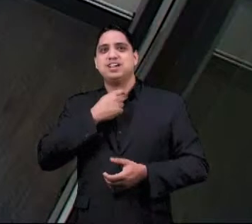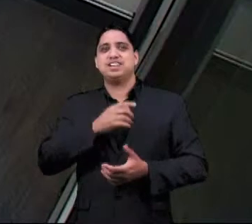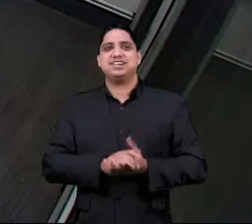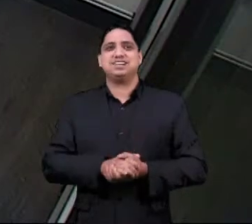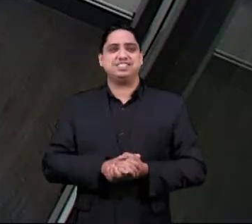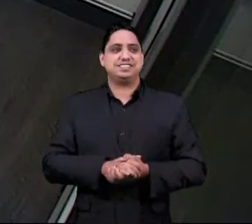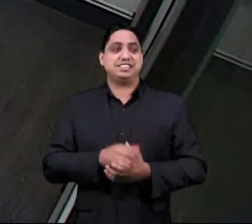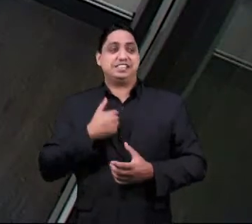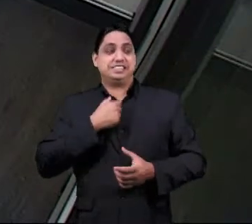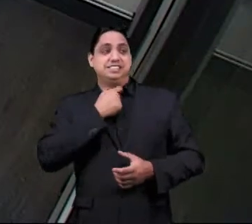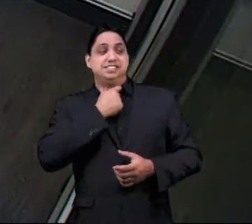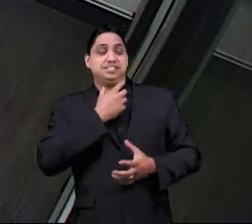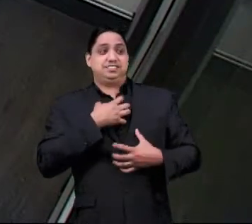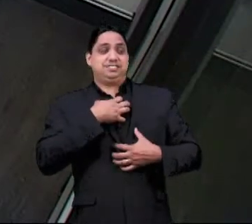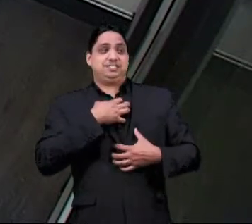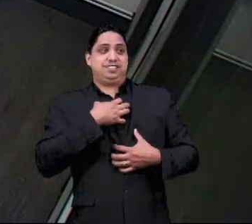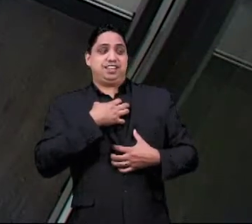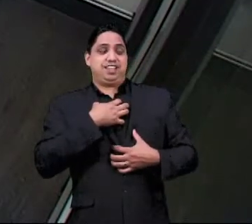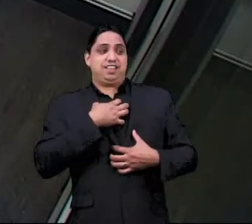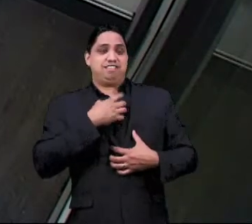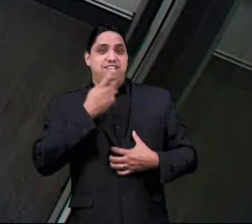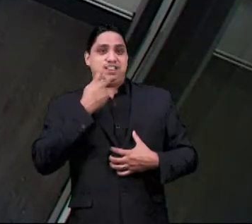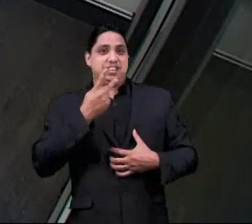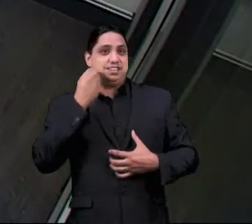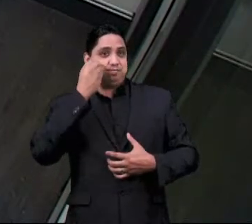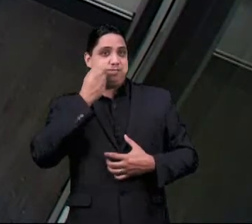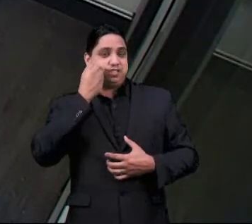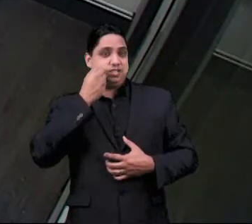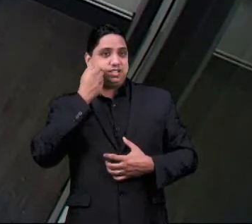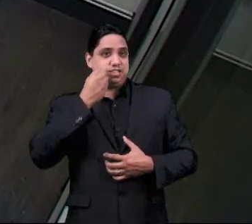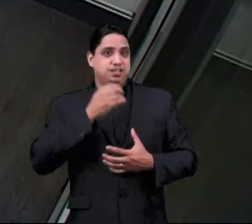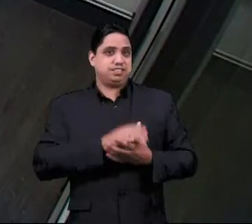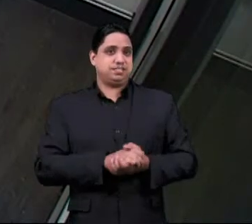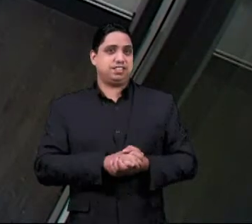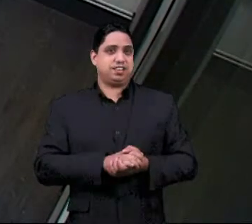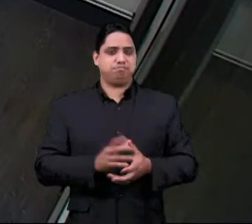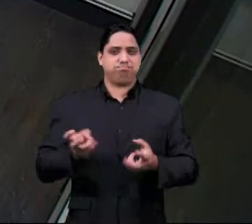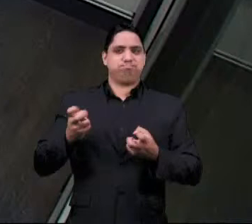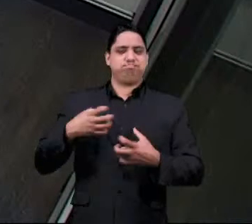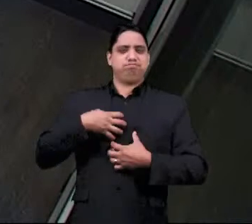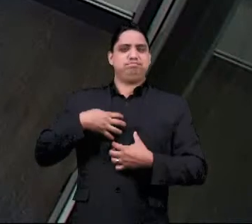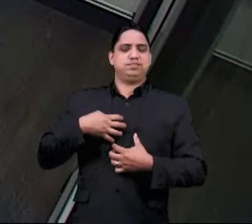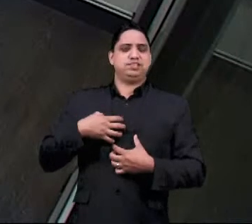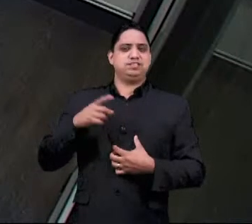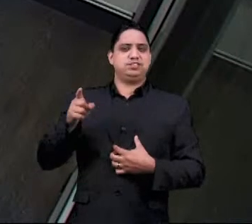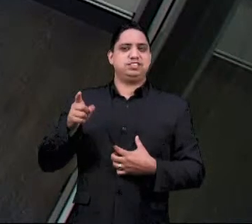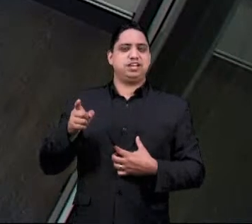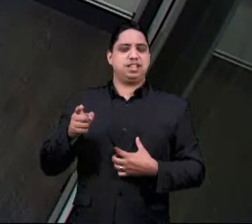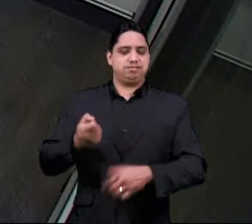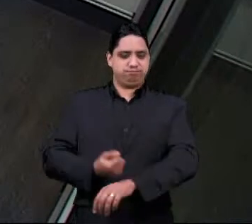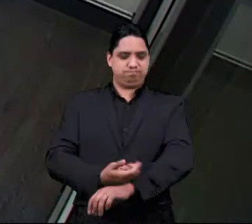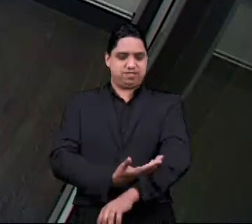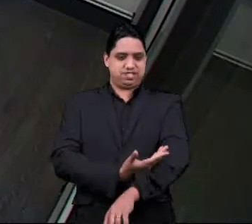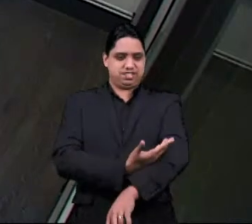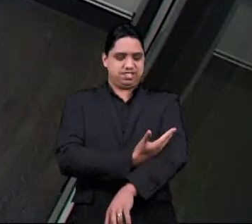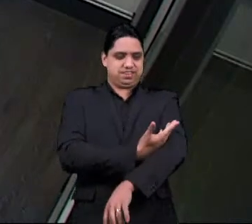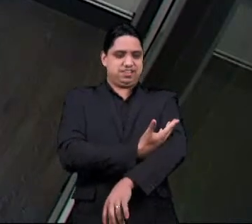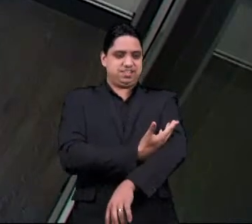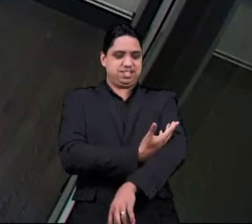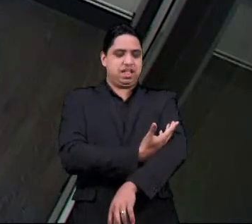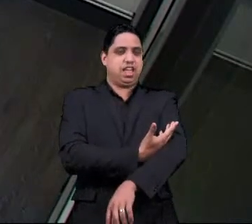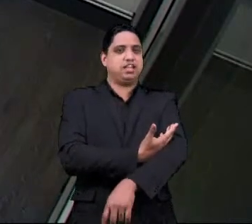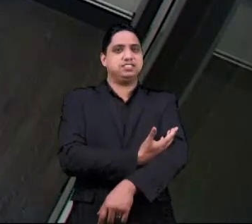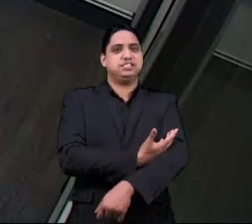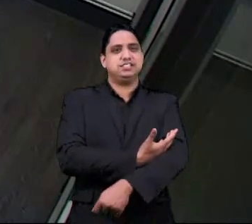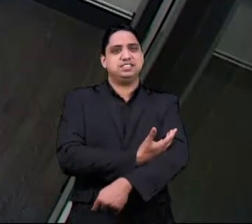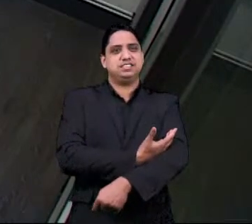na voz quando o senhor falou sobre a experiência. Eu senti que o senhor estava assim, a fala do senhor quando